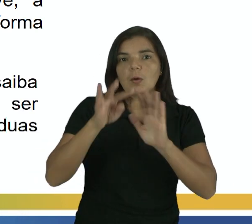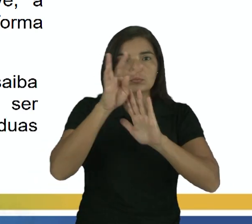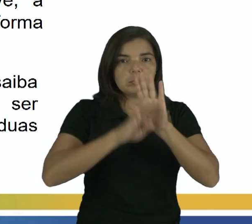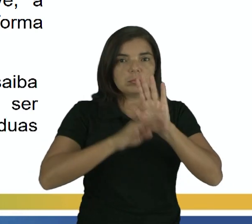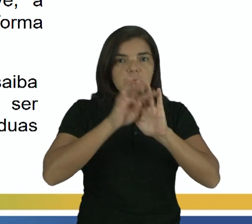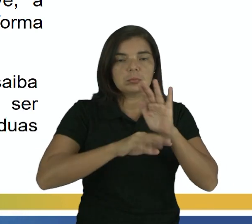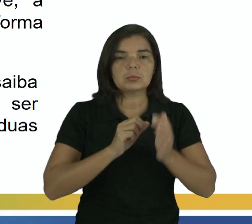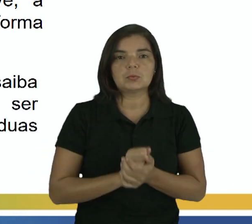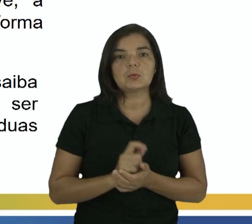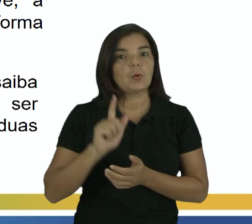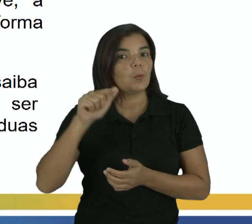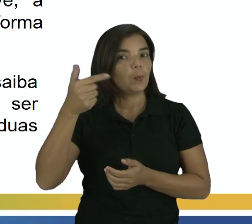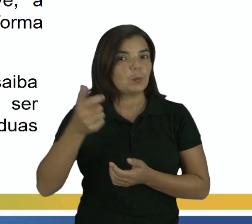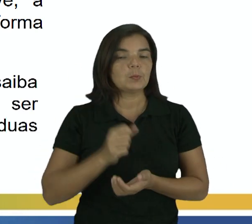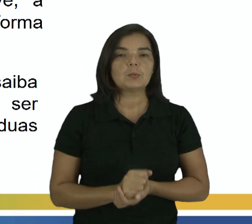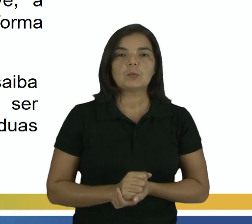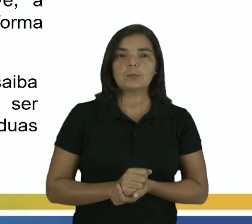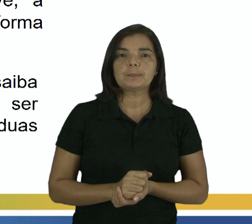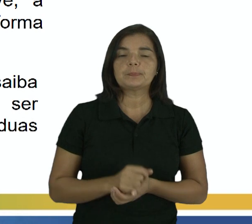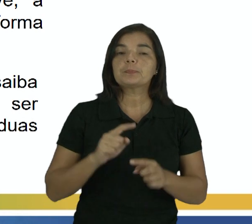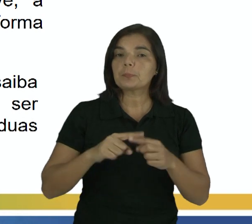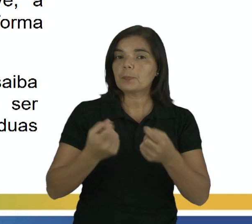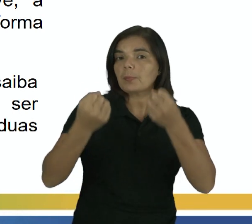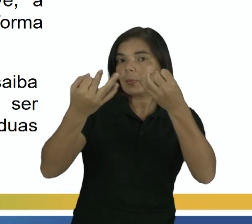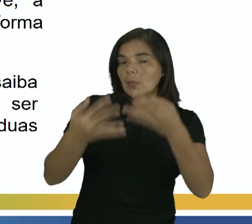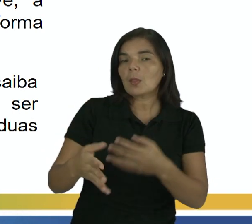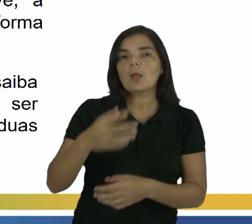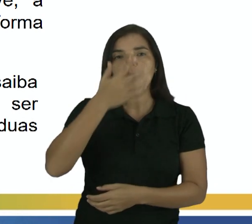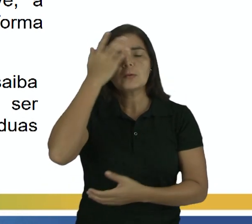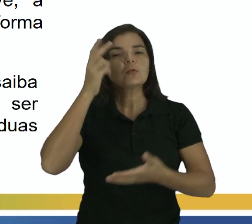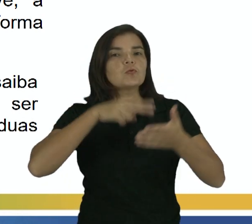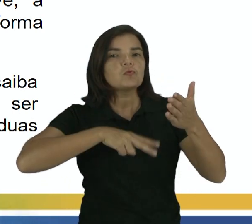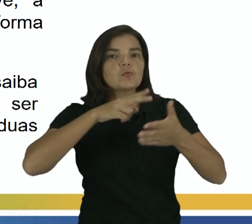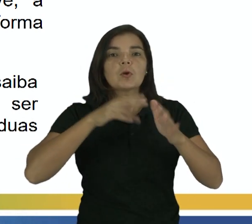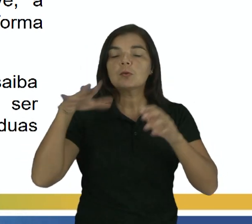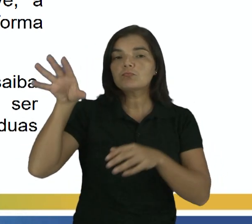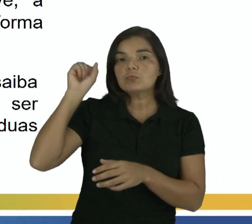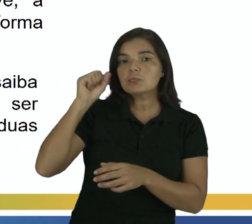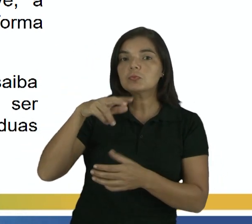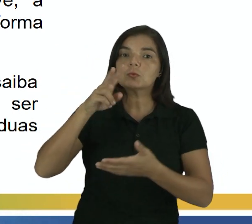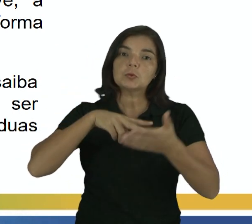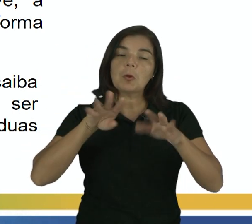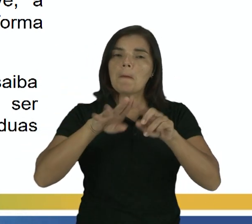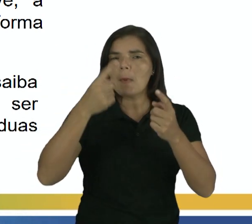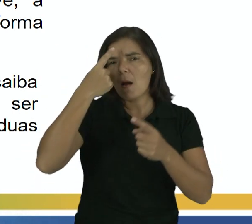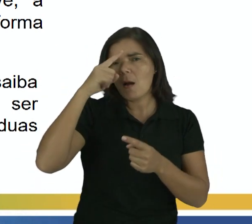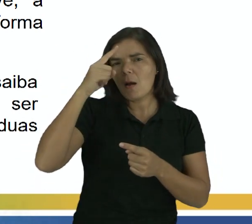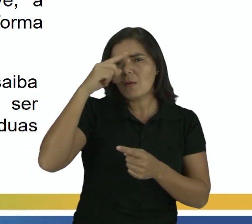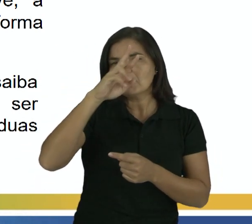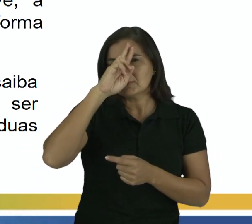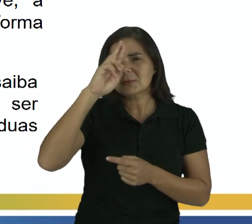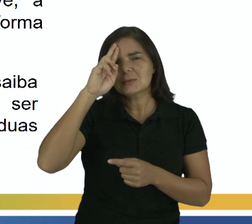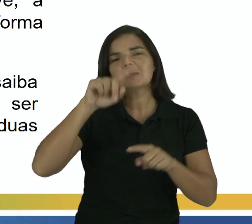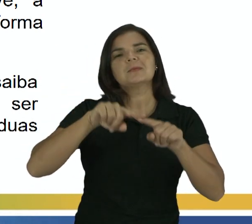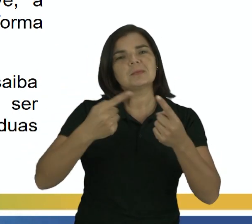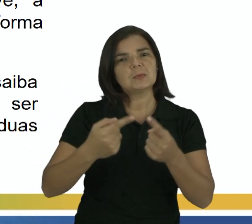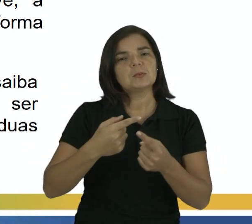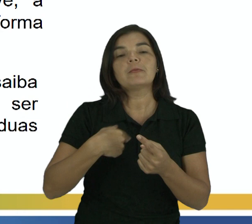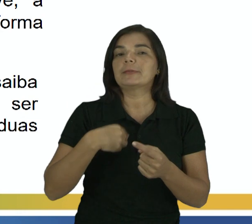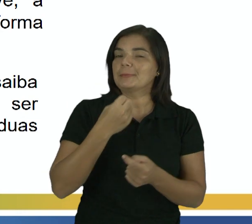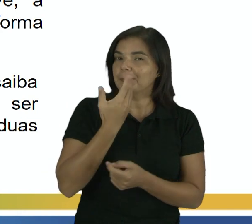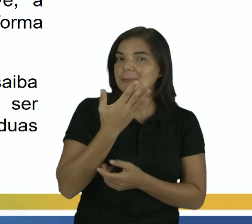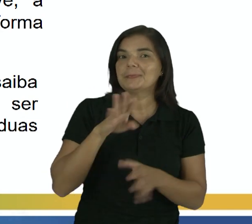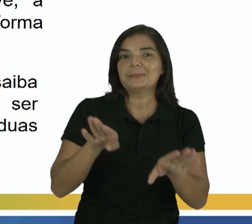texto. Outro, gostamos de contar, de ouvir e de ler, mas saiba que criar essas histórias também pode ser